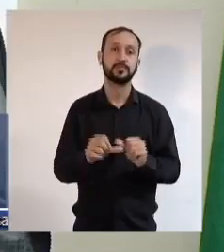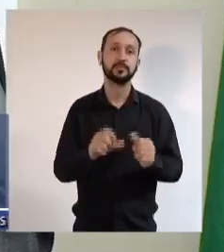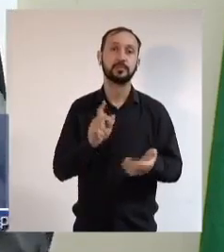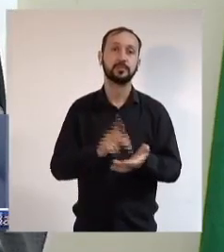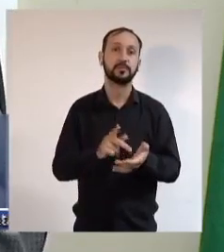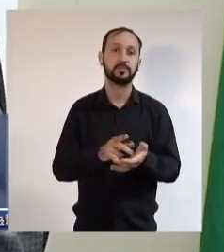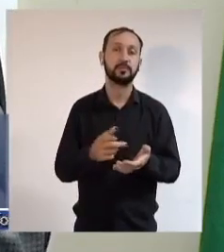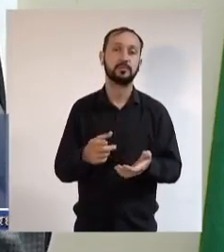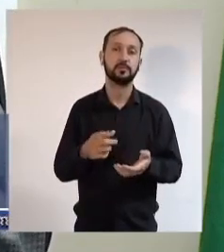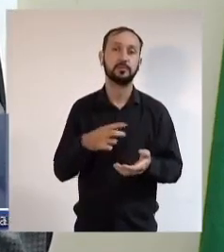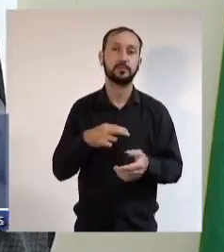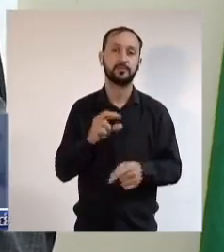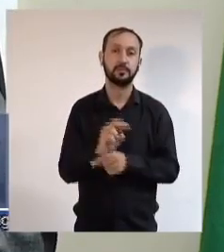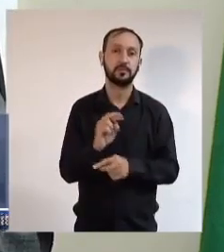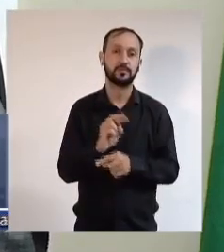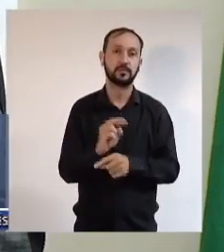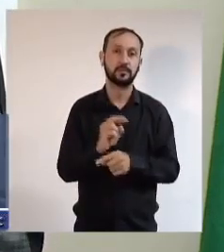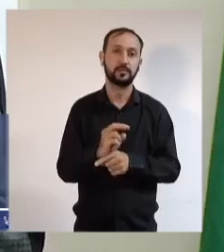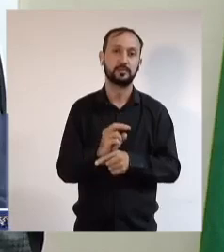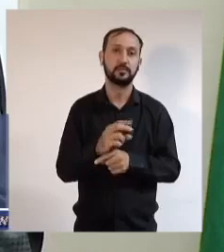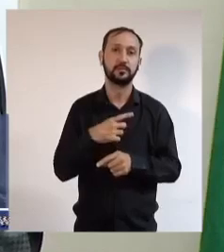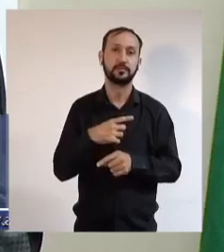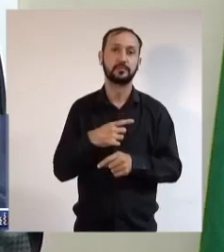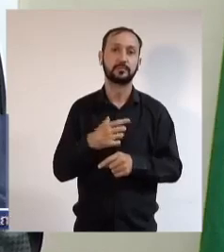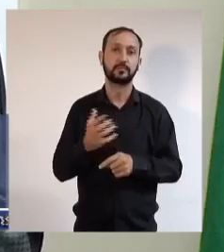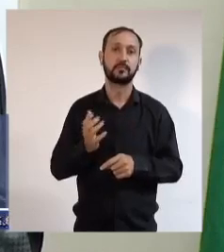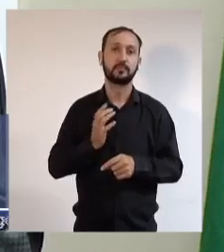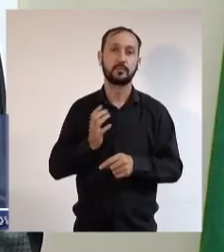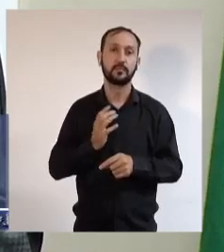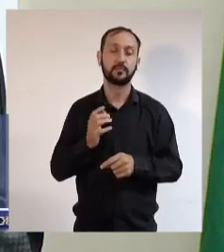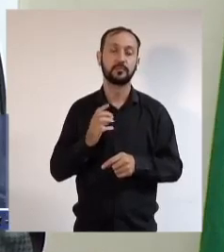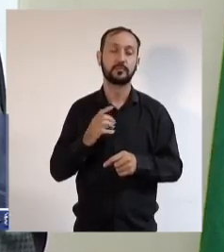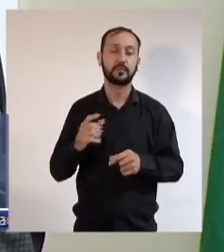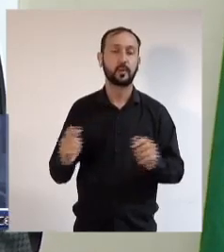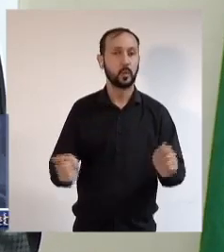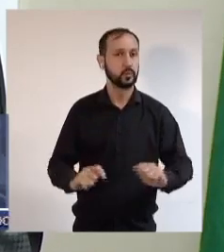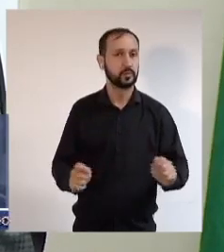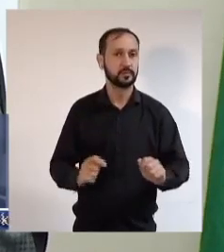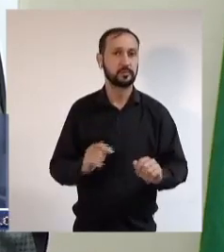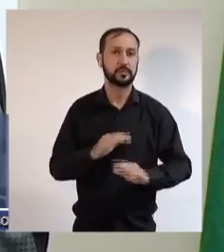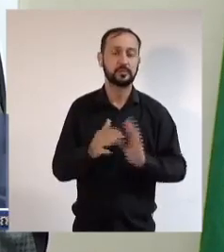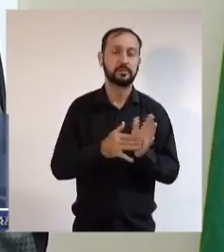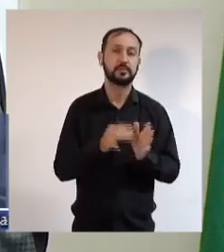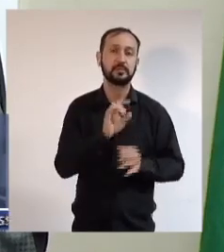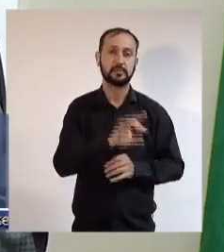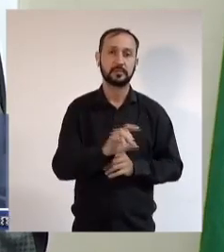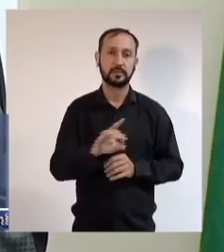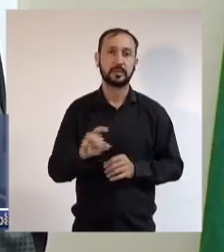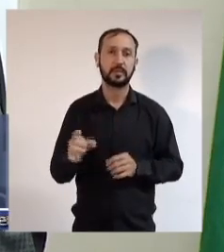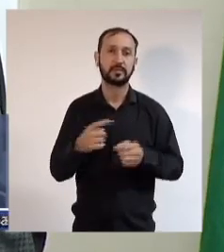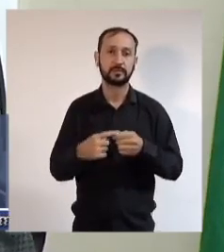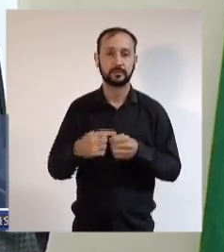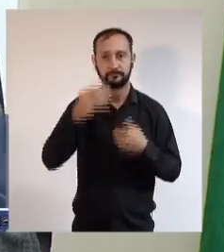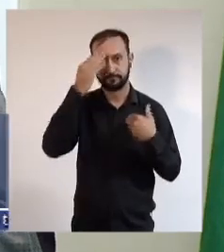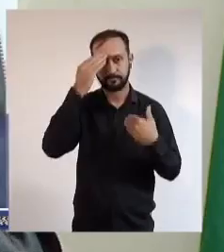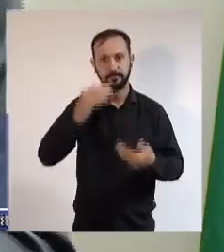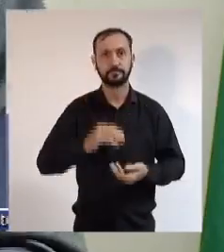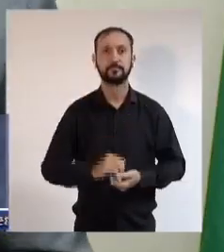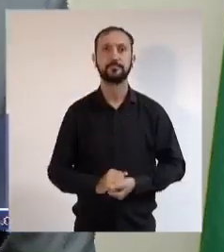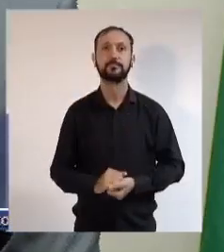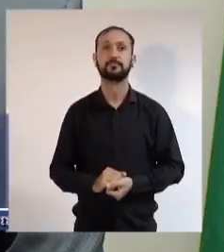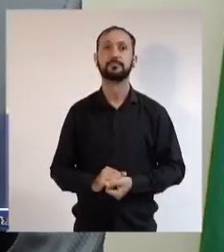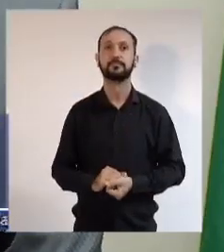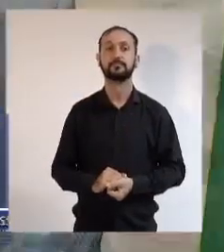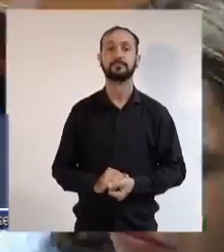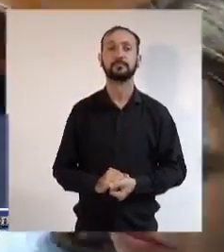mudar conservando e gerando riqueza que as potencialidades nós temos e todos os municípios do mato grosso do sul obrigado